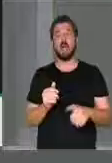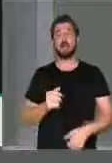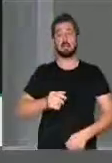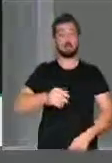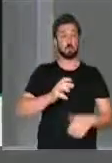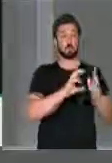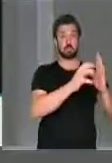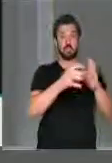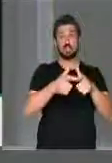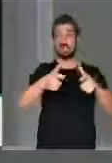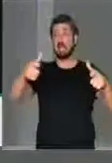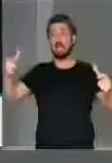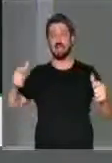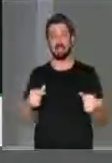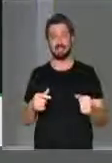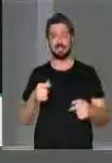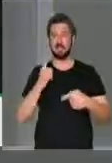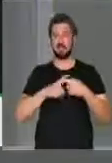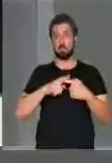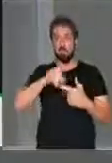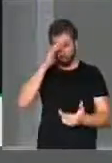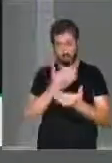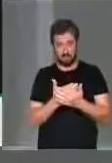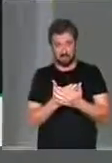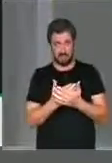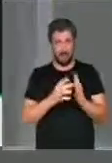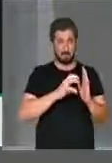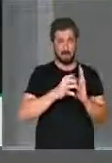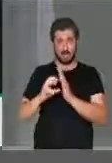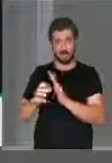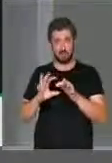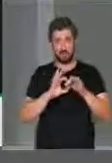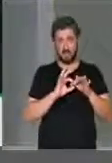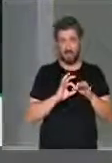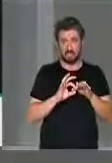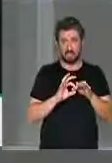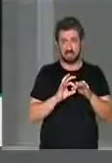grandes legendas, porque se tem convicção que a coligação